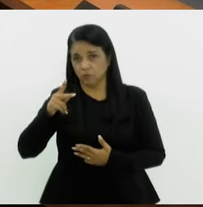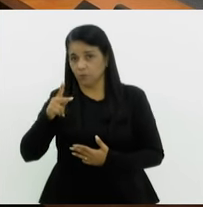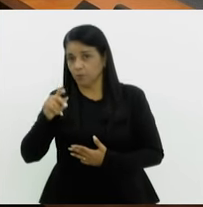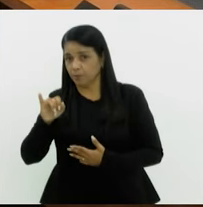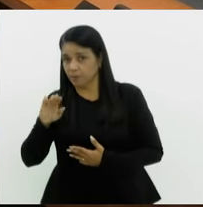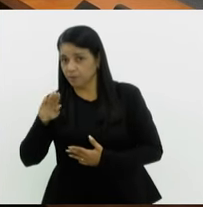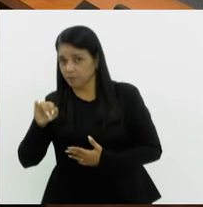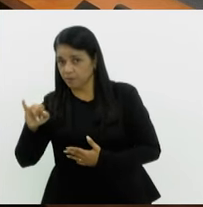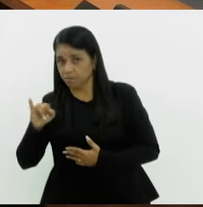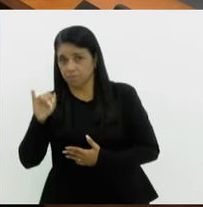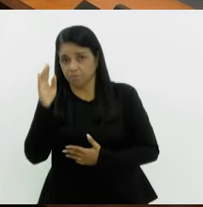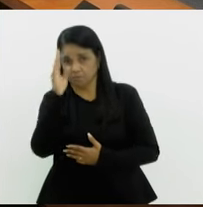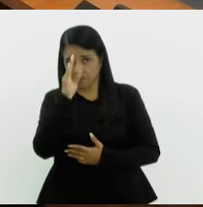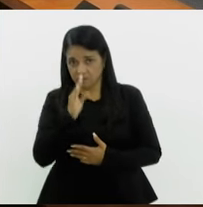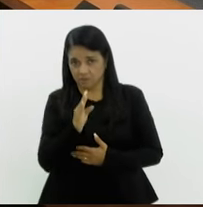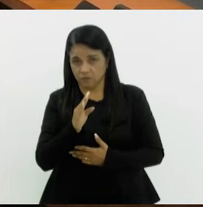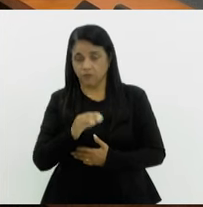brasileiro.